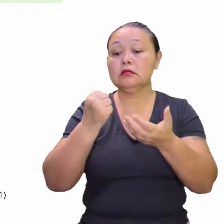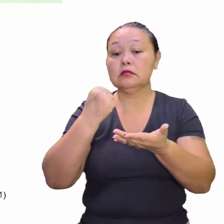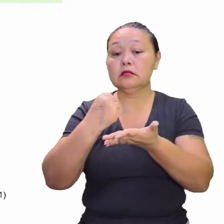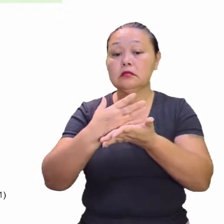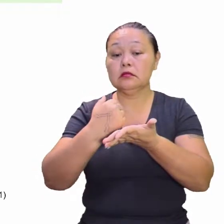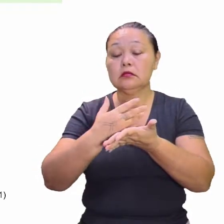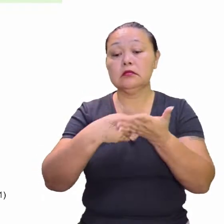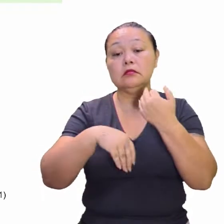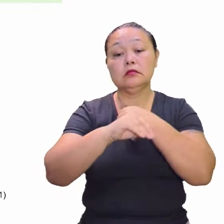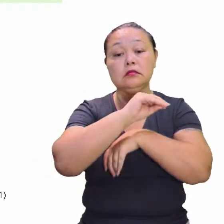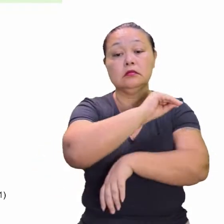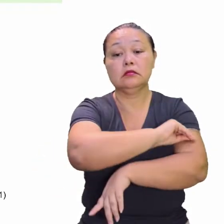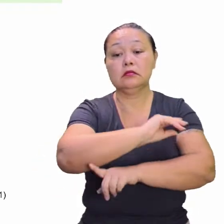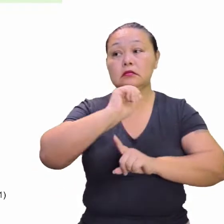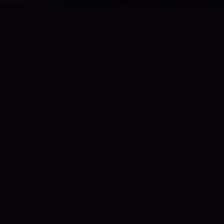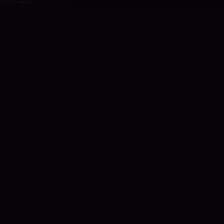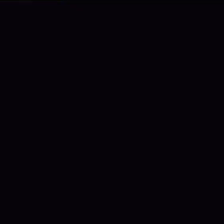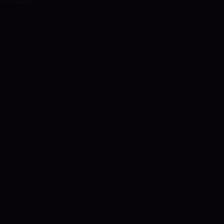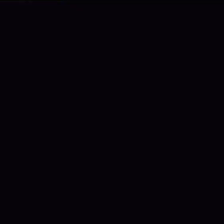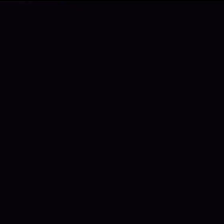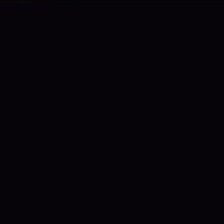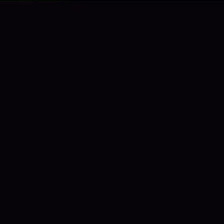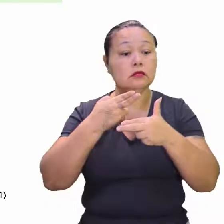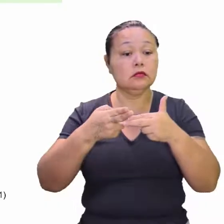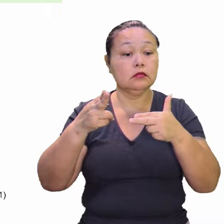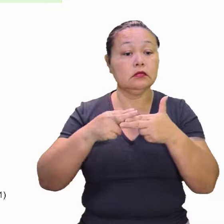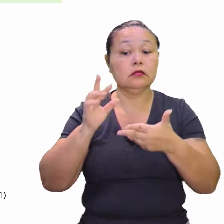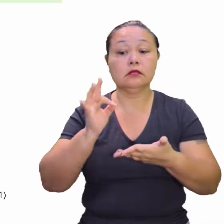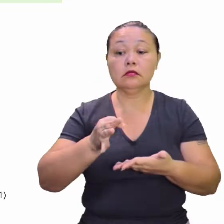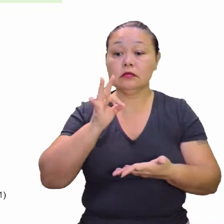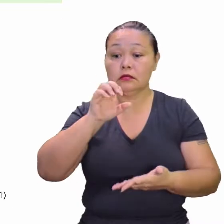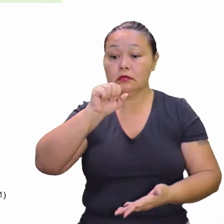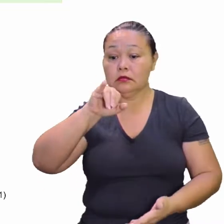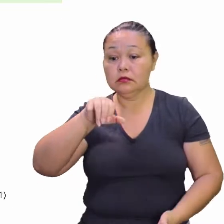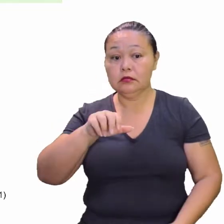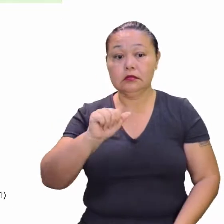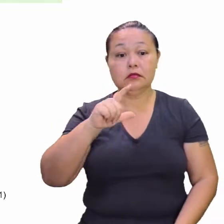algodão, banana, cacau, café,